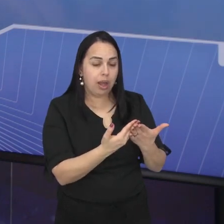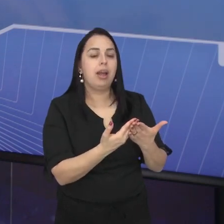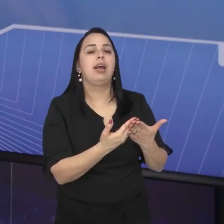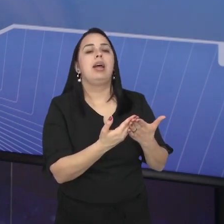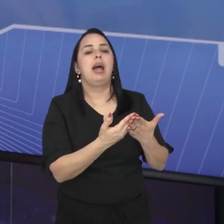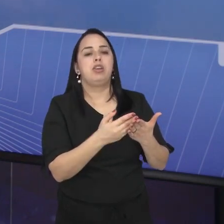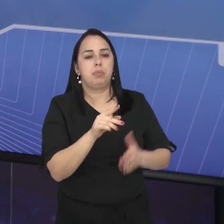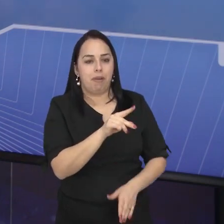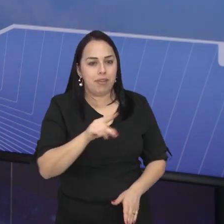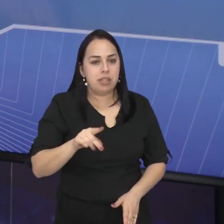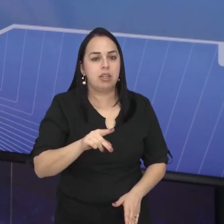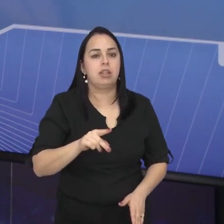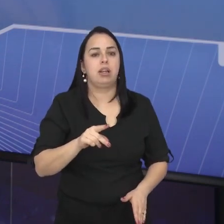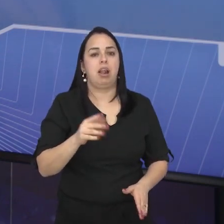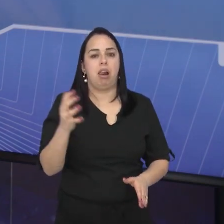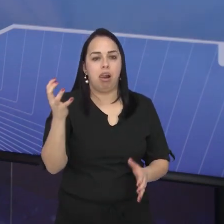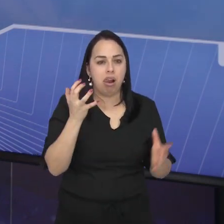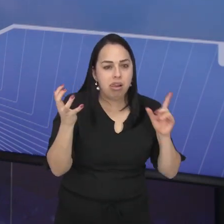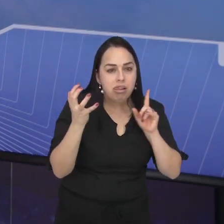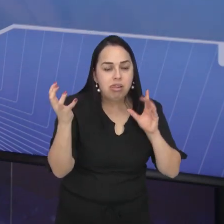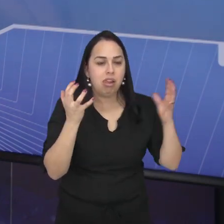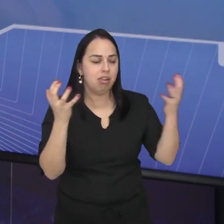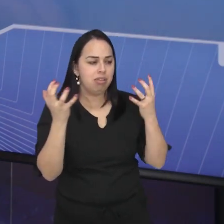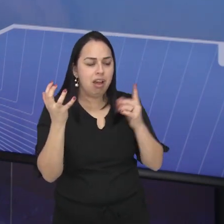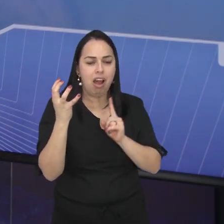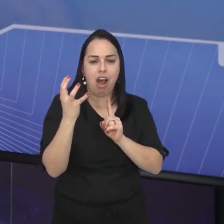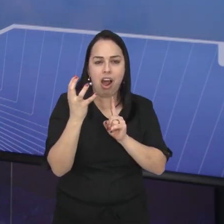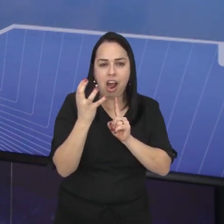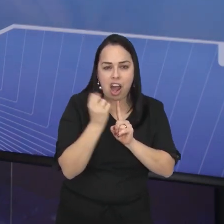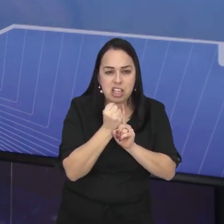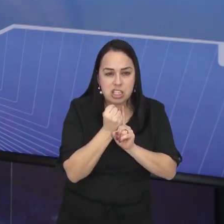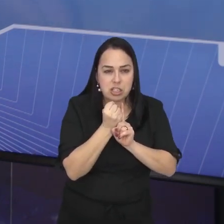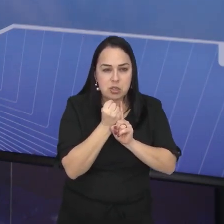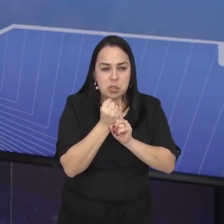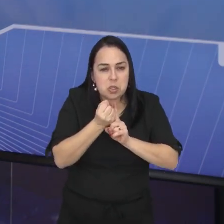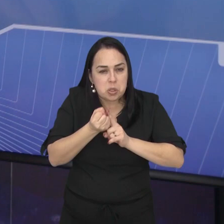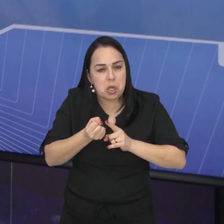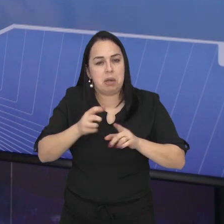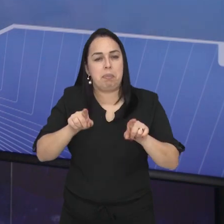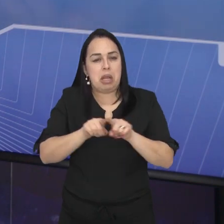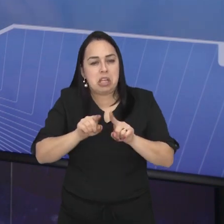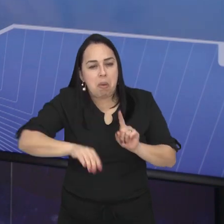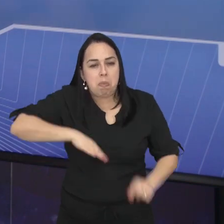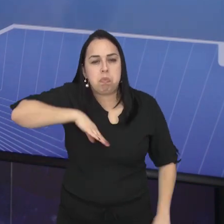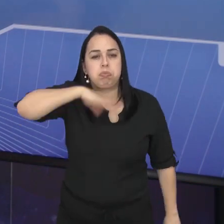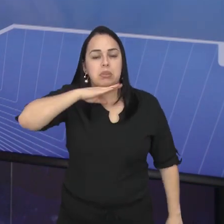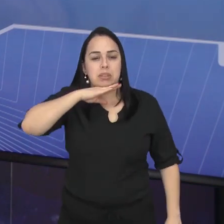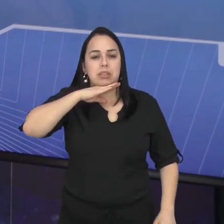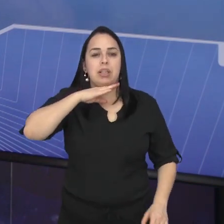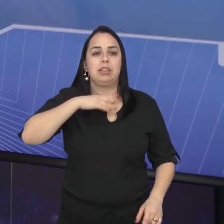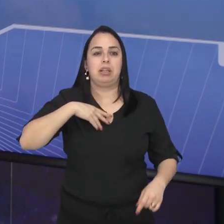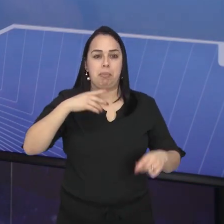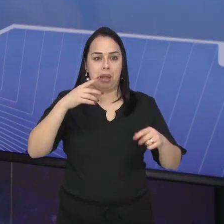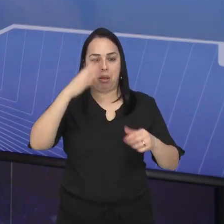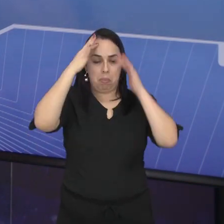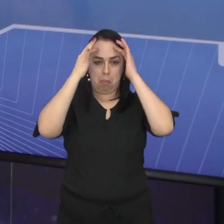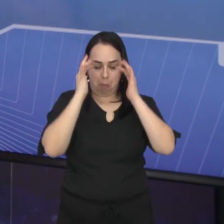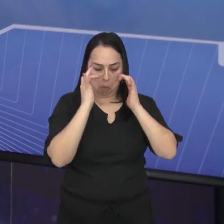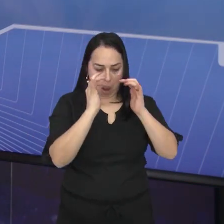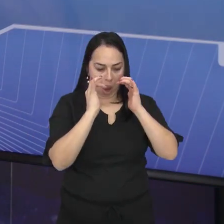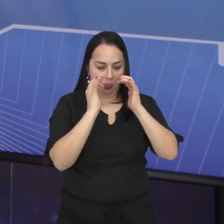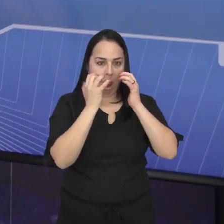desse esgotamento, dessa alta demanda de muita informação, né, uma demanda que vem de ensino, você usa muito essa